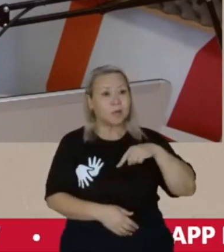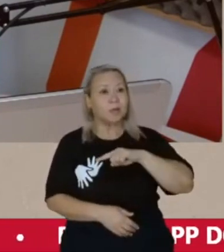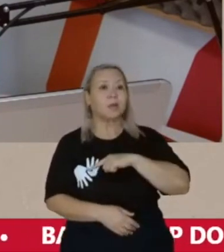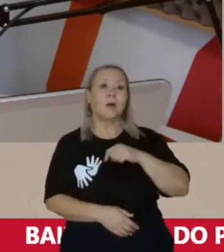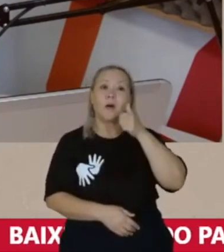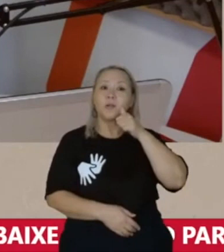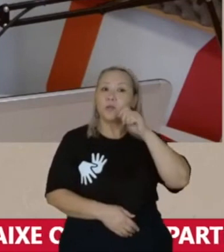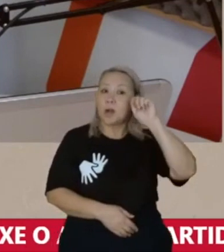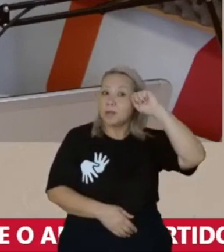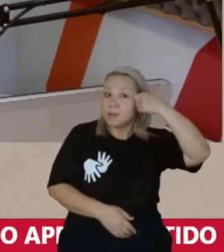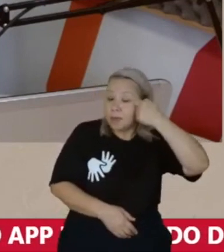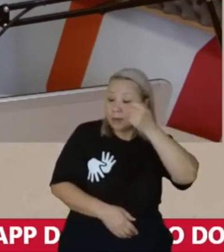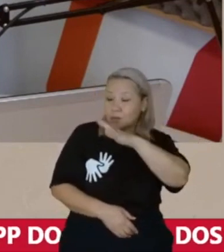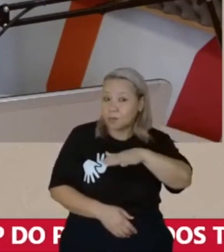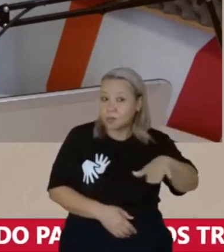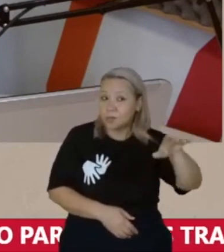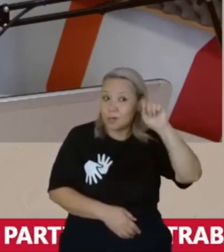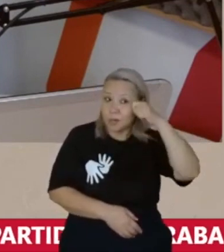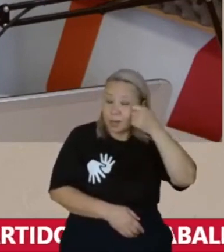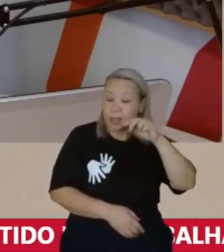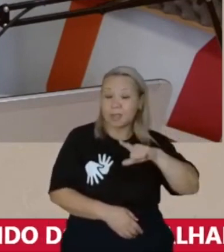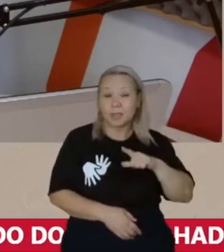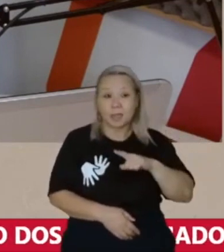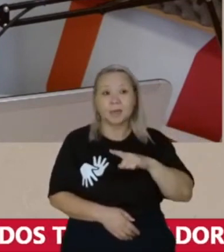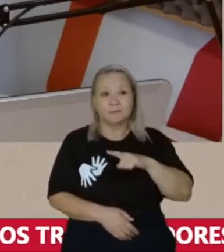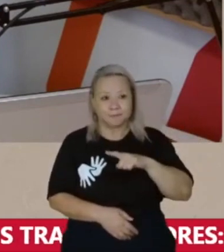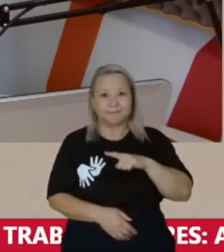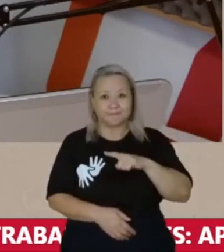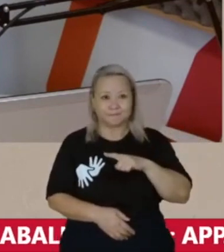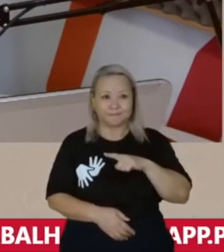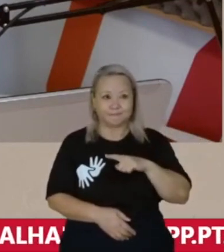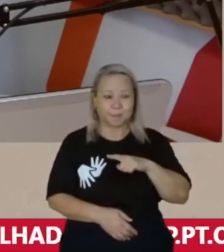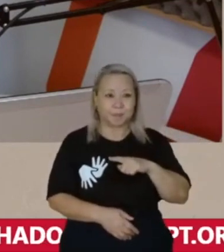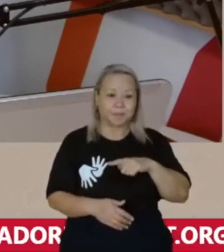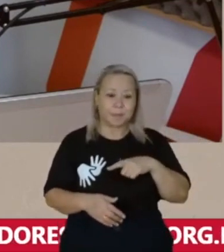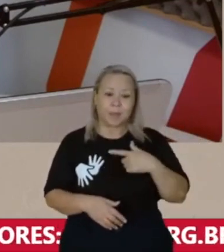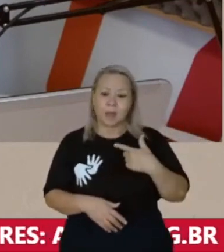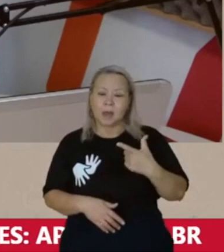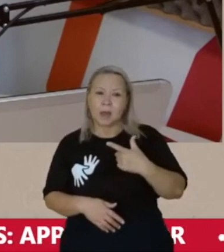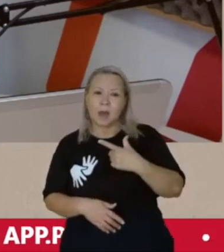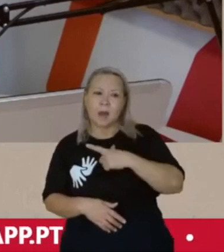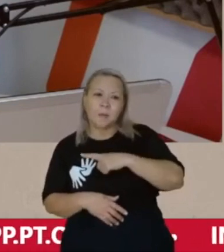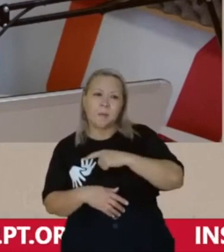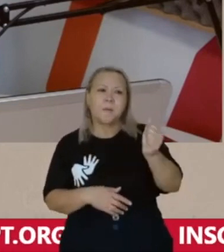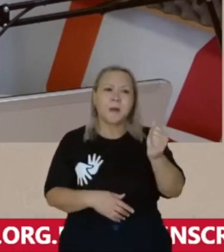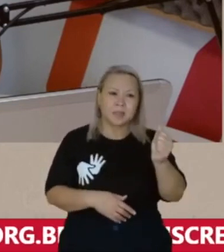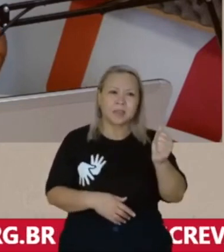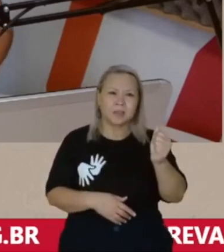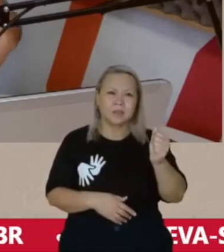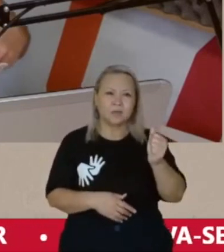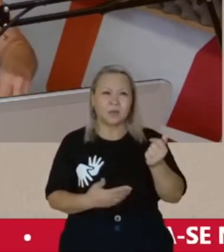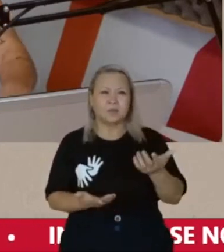negras, meninas negras, teríamos para sair de uma certa sina, vou chamar de